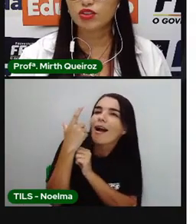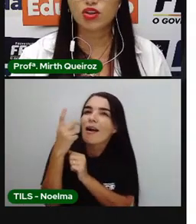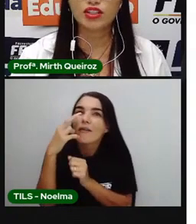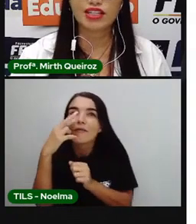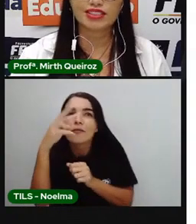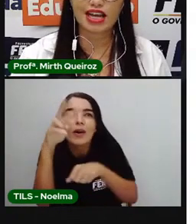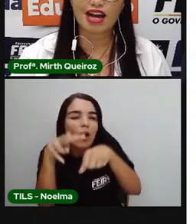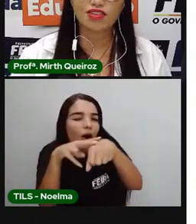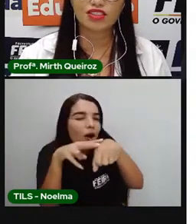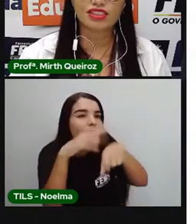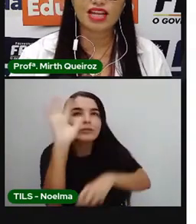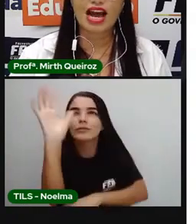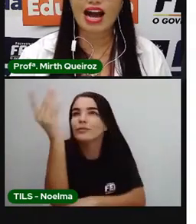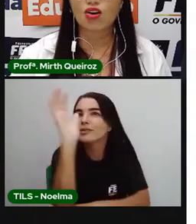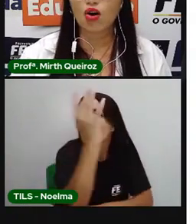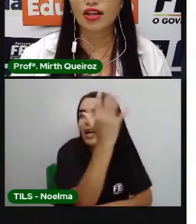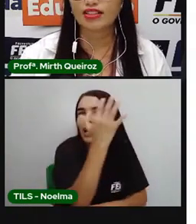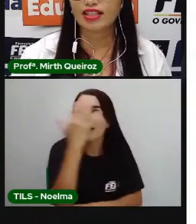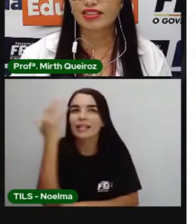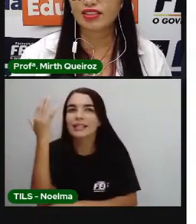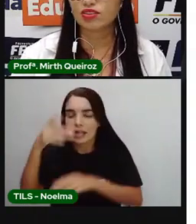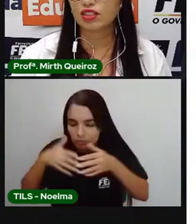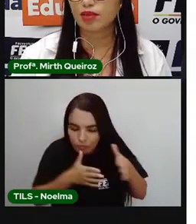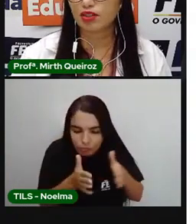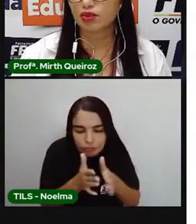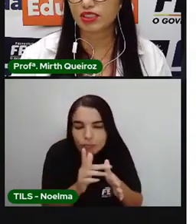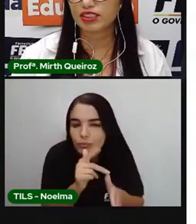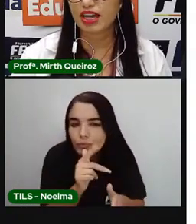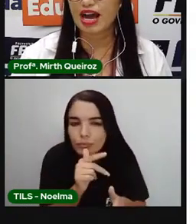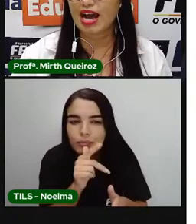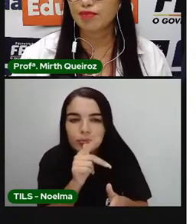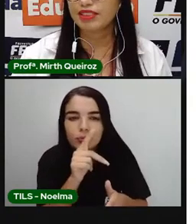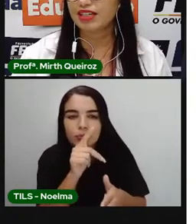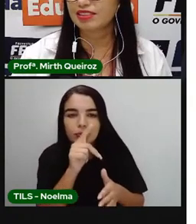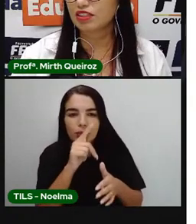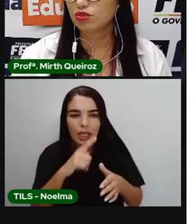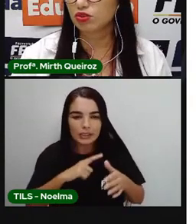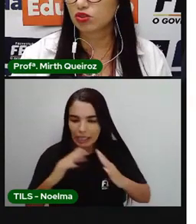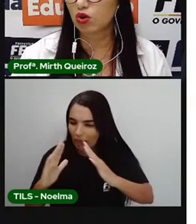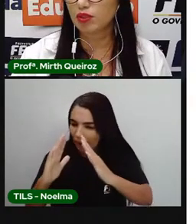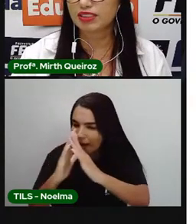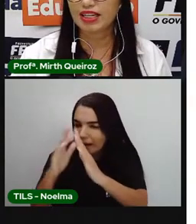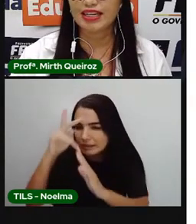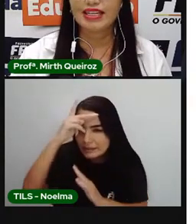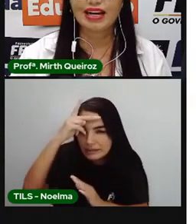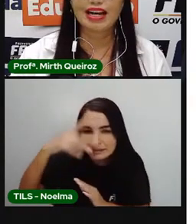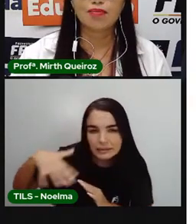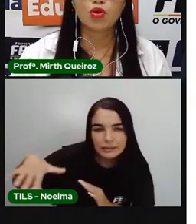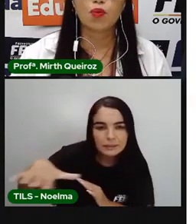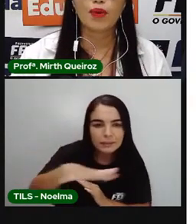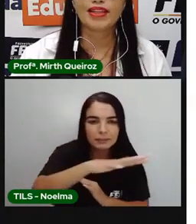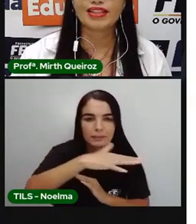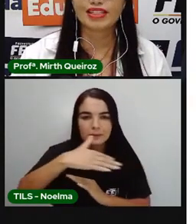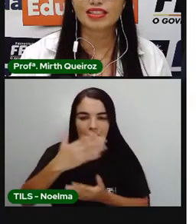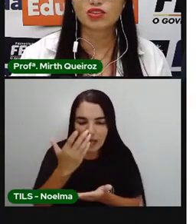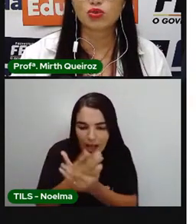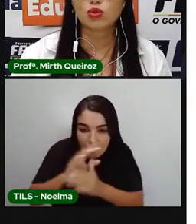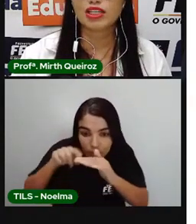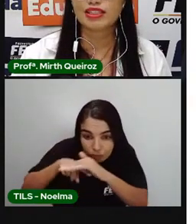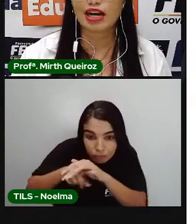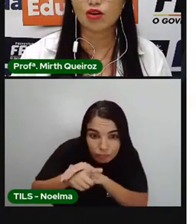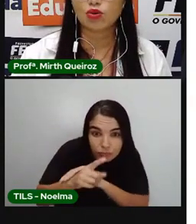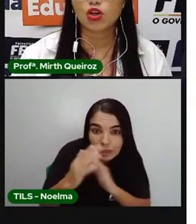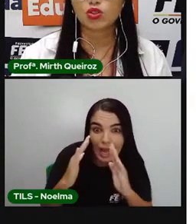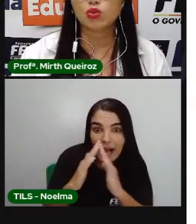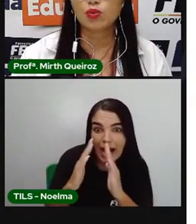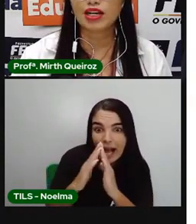o verdor das árvores, a correnteza dos ribeirões, a habitação dos homens e acabou penetrando